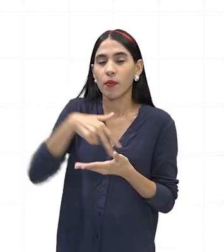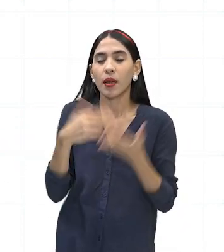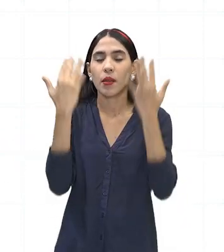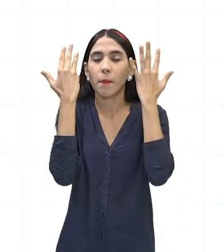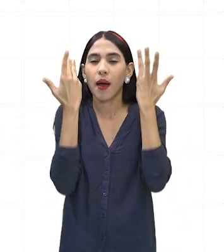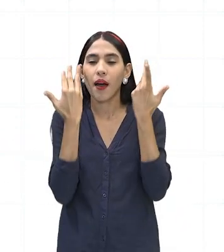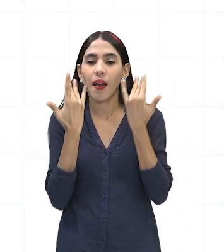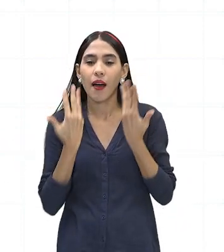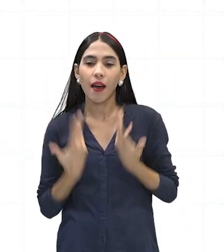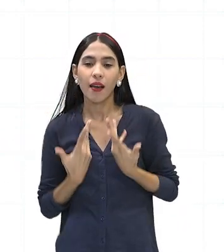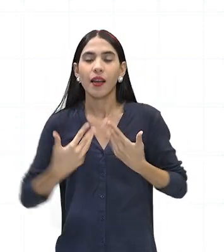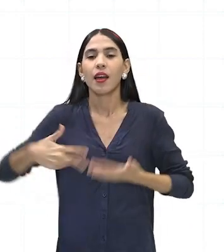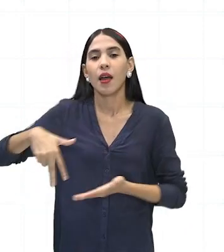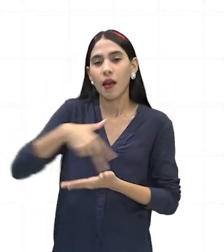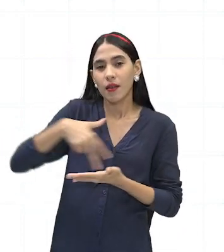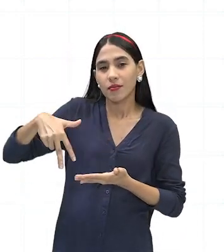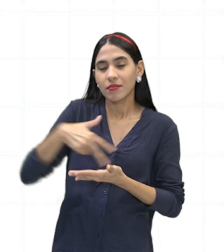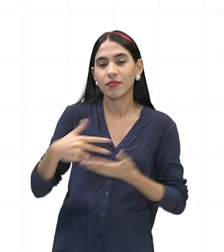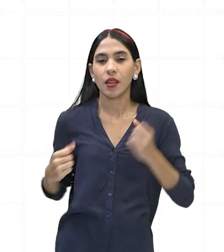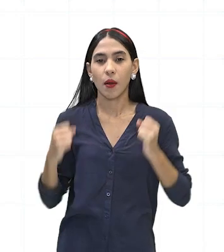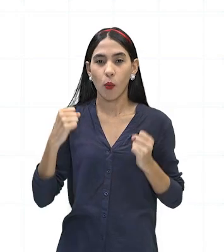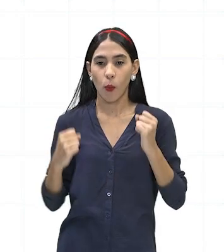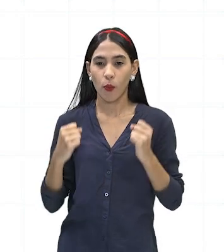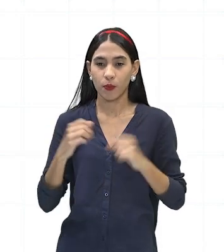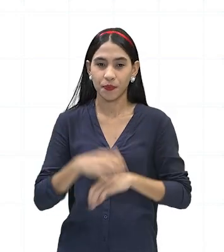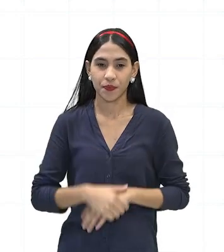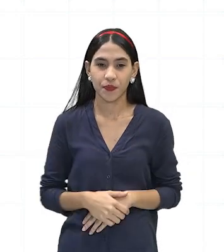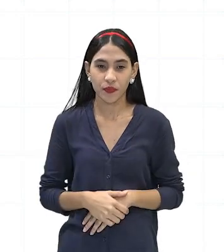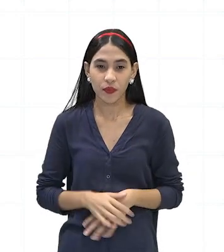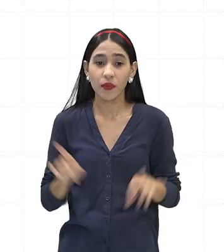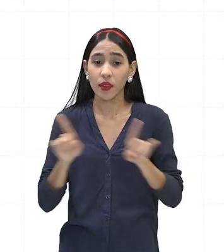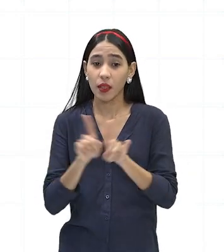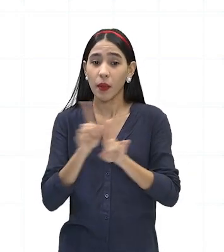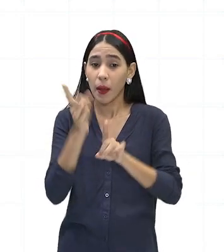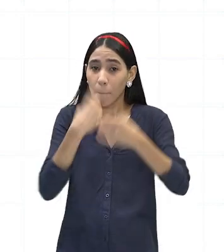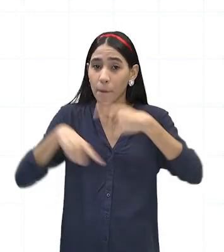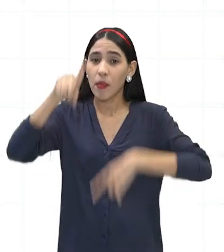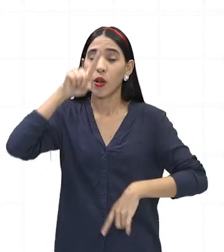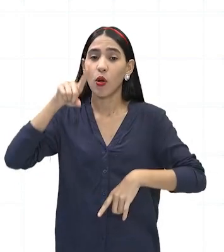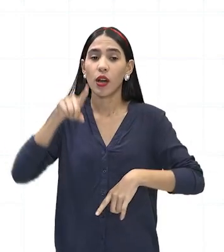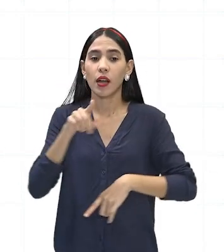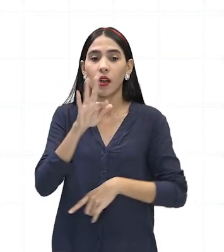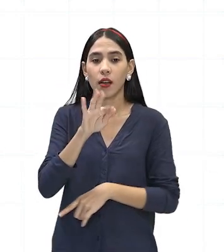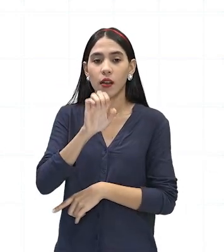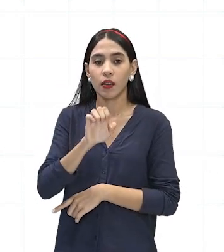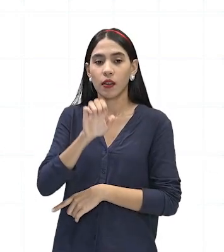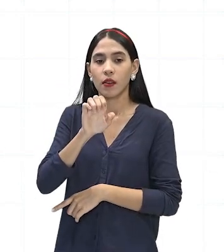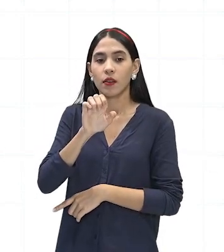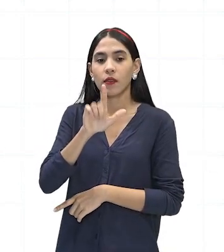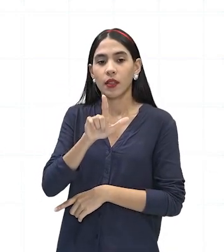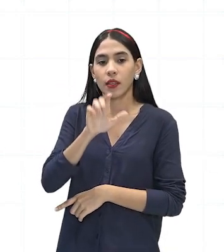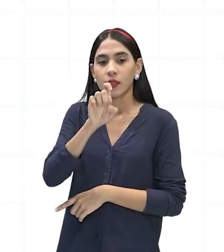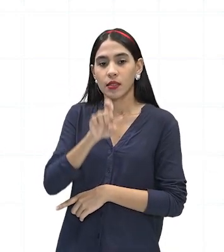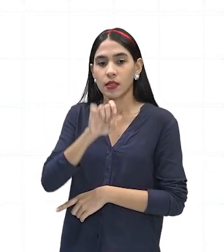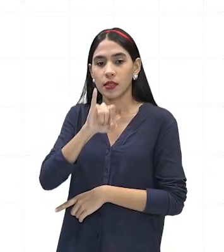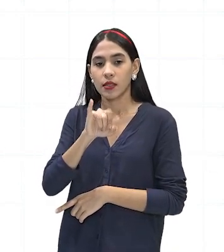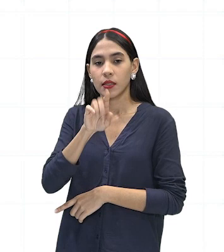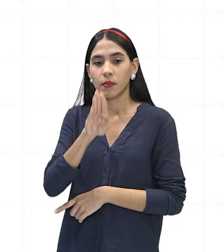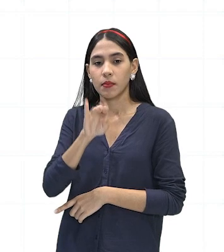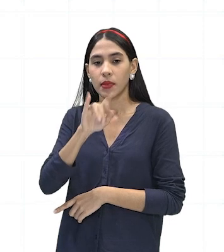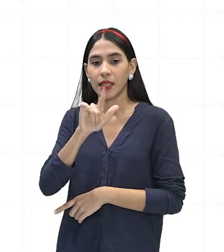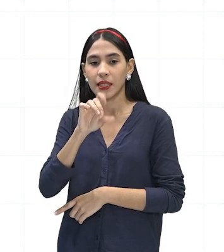está colocando o seu corpo para trabalhar, né? Vai melhorar a sua flexibilidade e resistência,